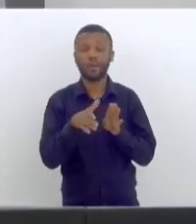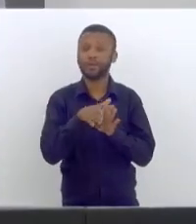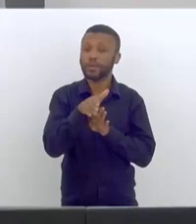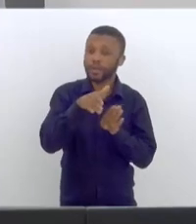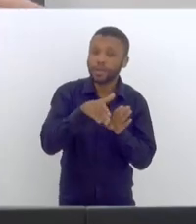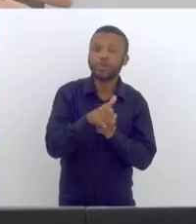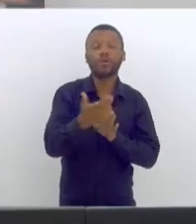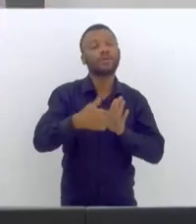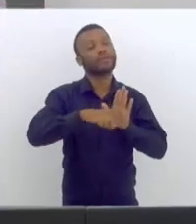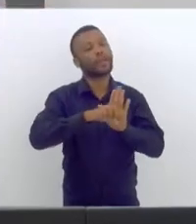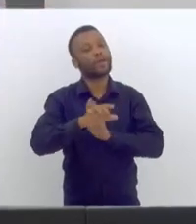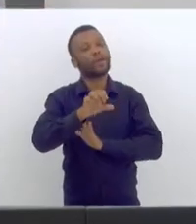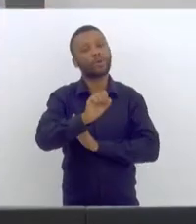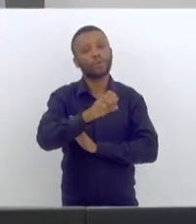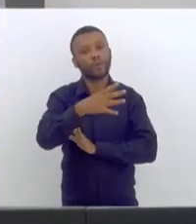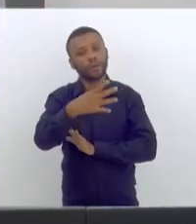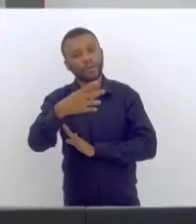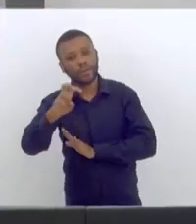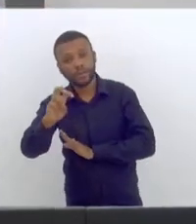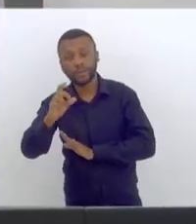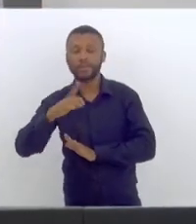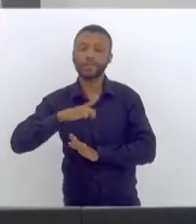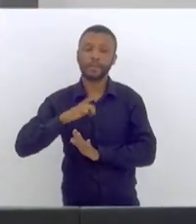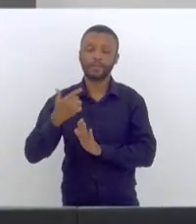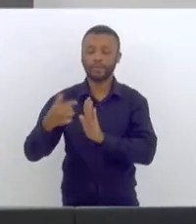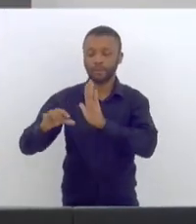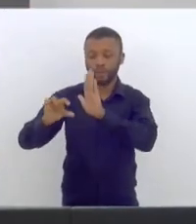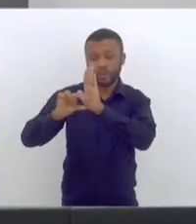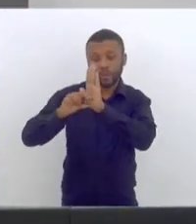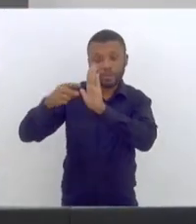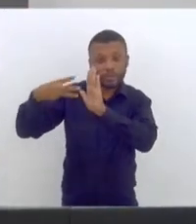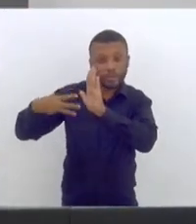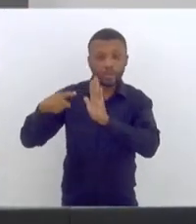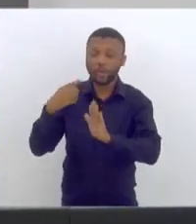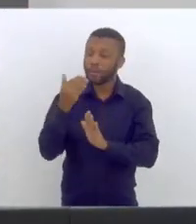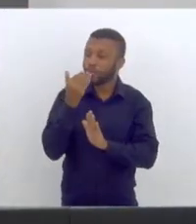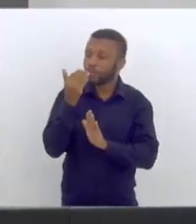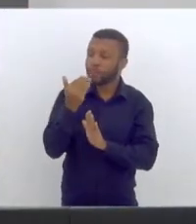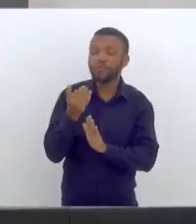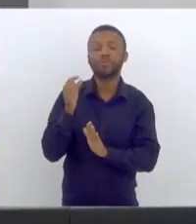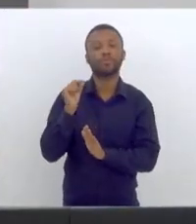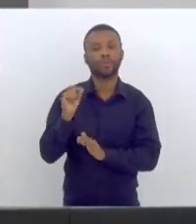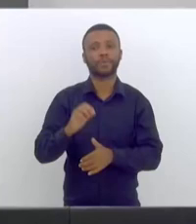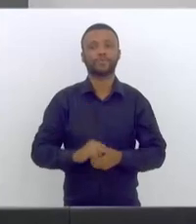por isso que teve o inciso terceiro a gente pode pensar